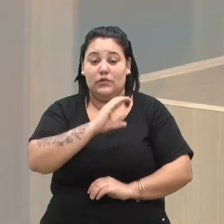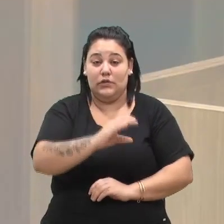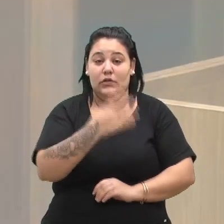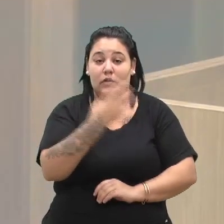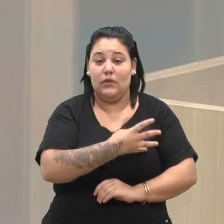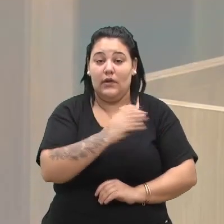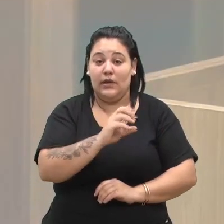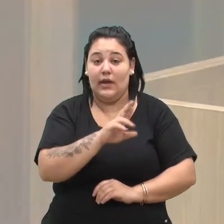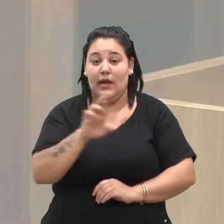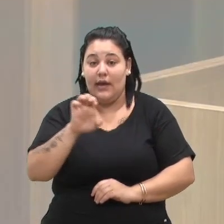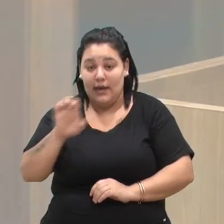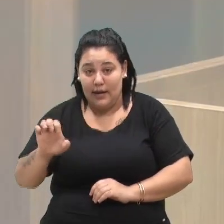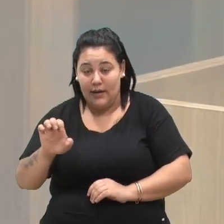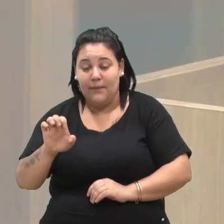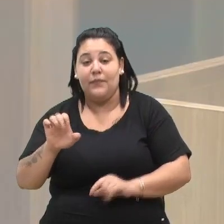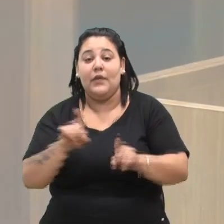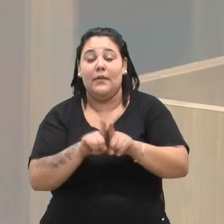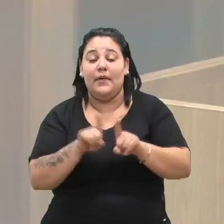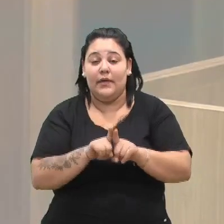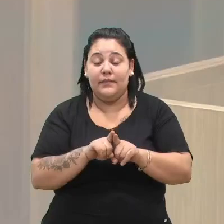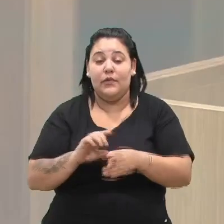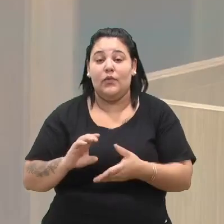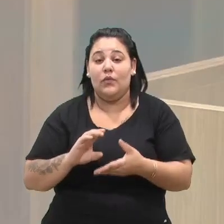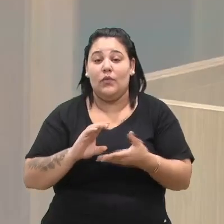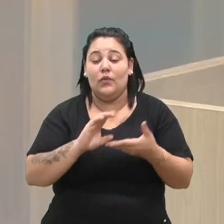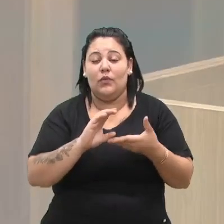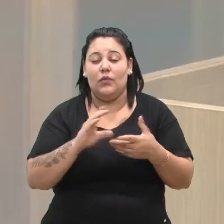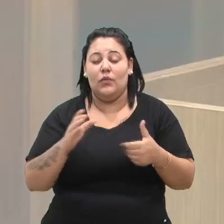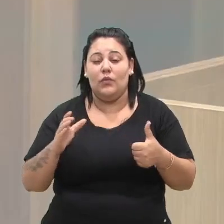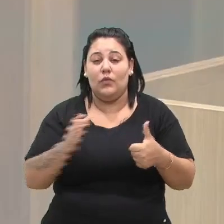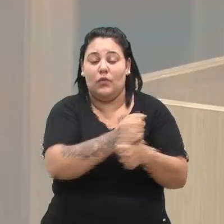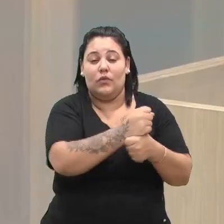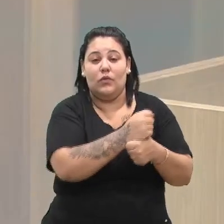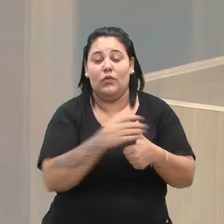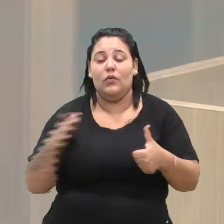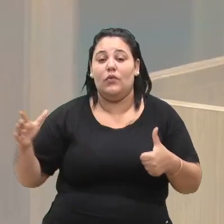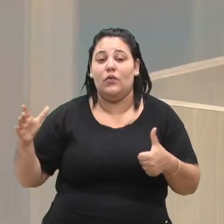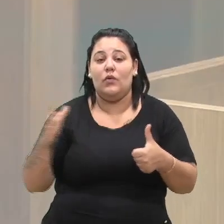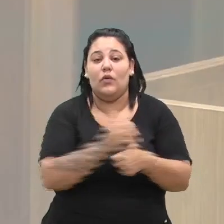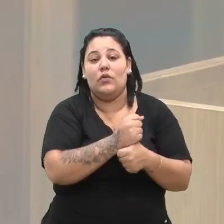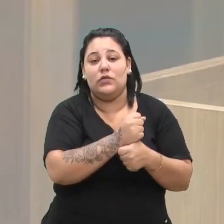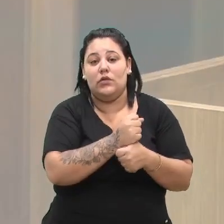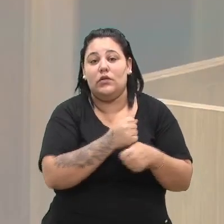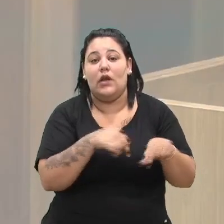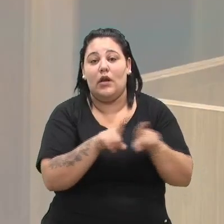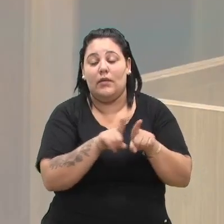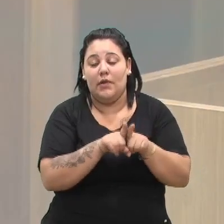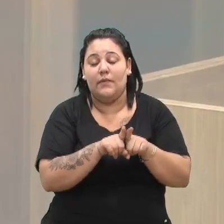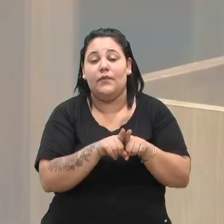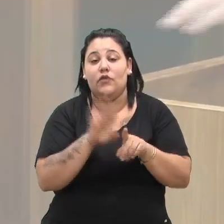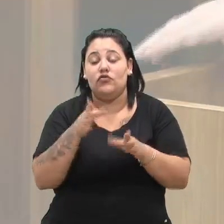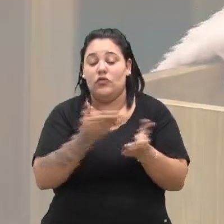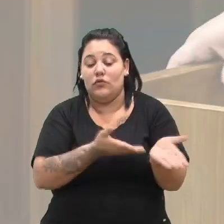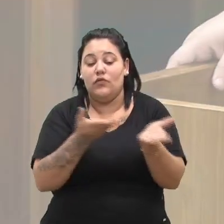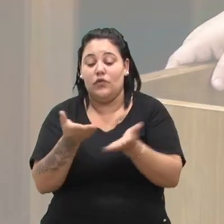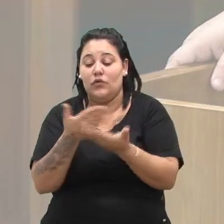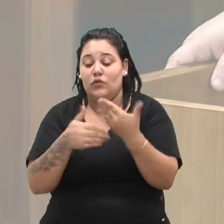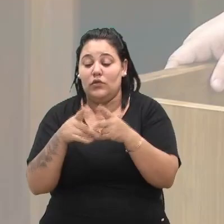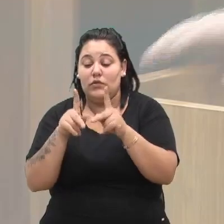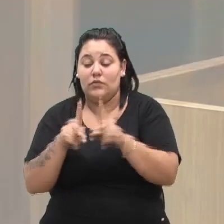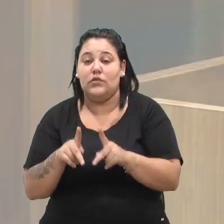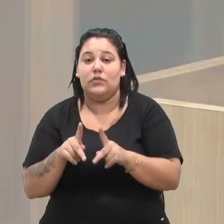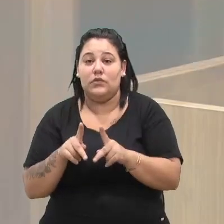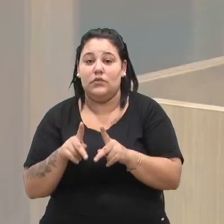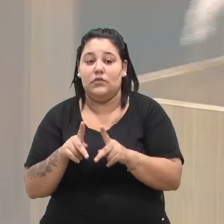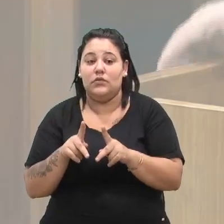CRE, Conselho Tutelar. A gente convidou todo mundo mais ou menos que a gente entende, que faz parte da comunidade